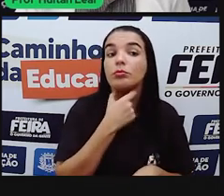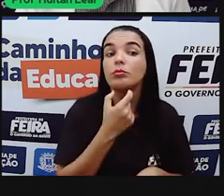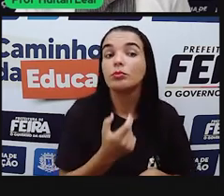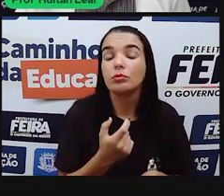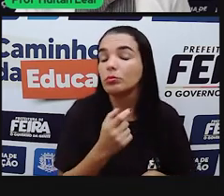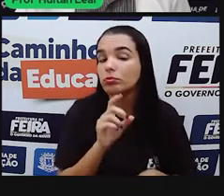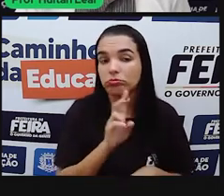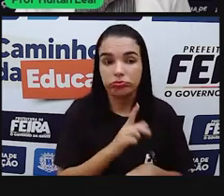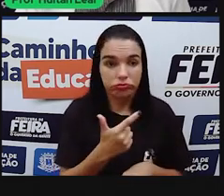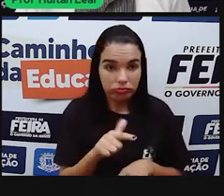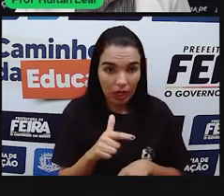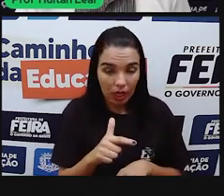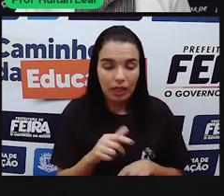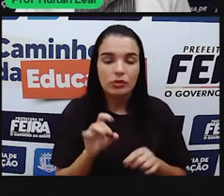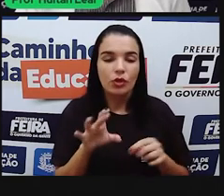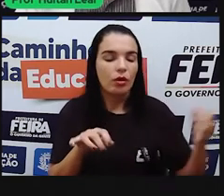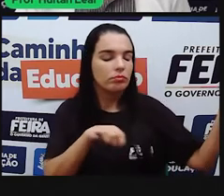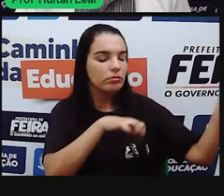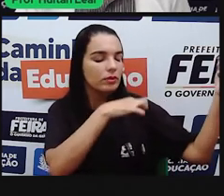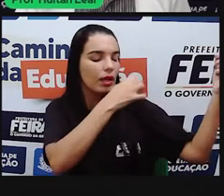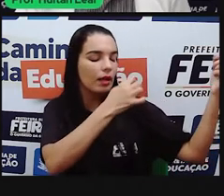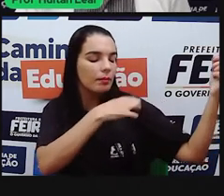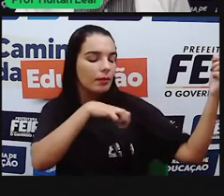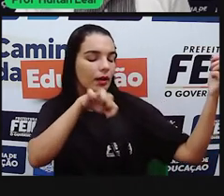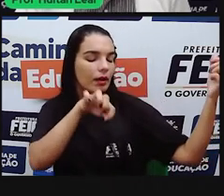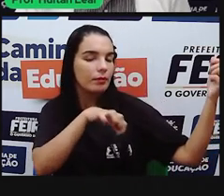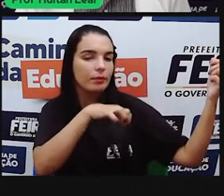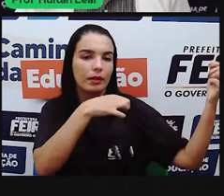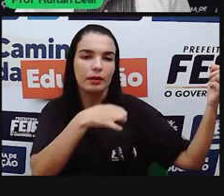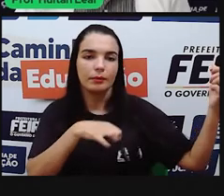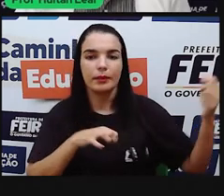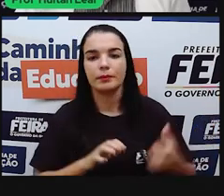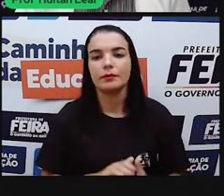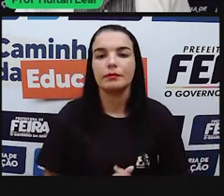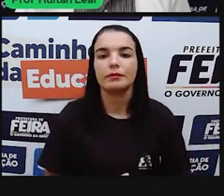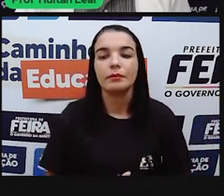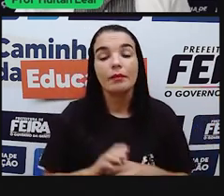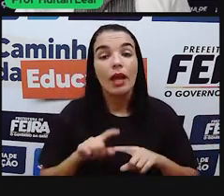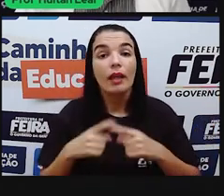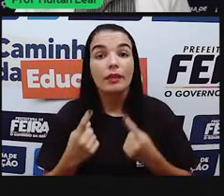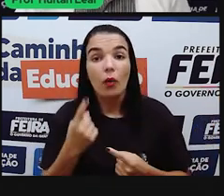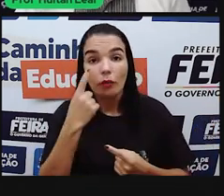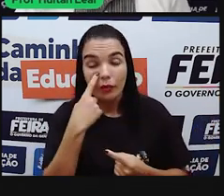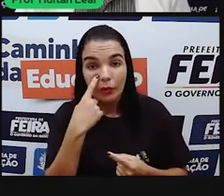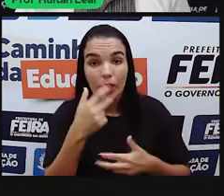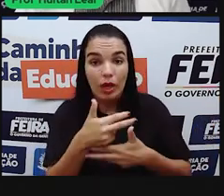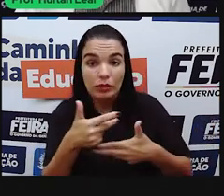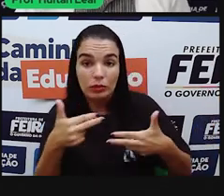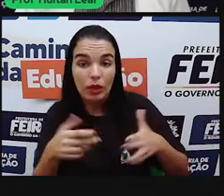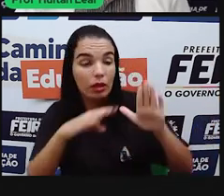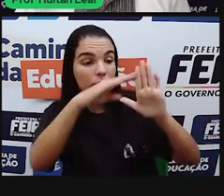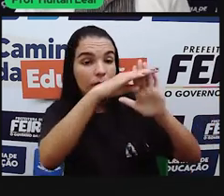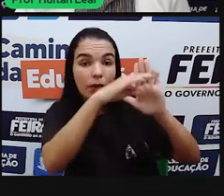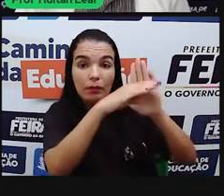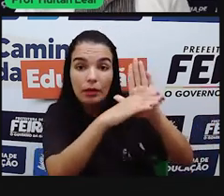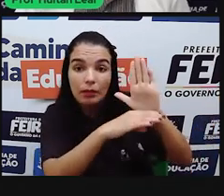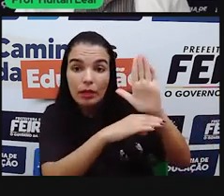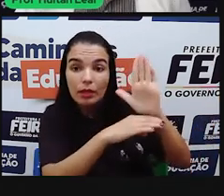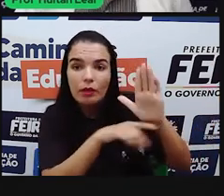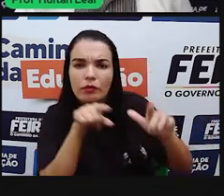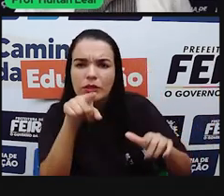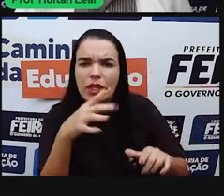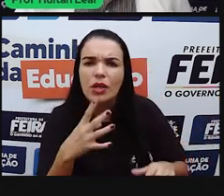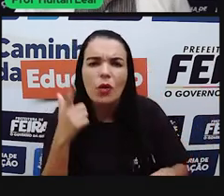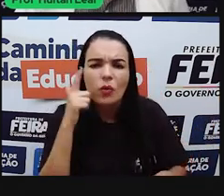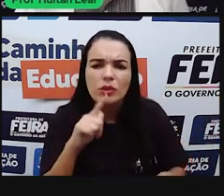instrumental. Vamos em frente. A partir desses elementos, você consegue dizer o que é canção?